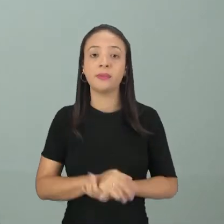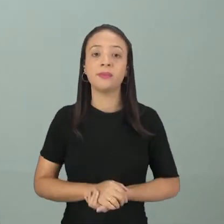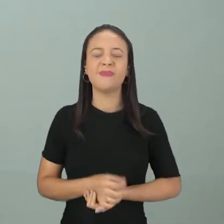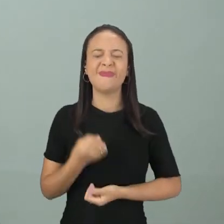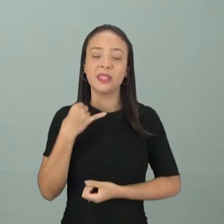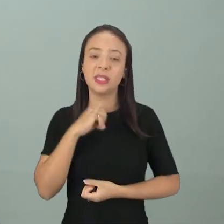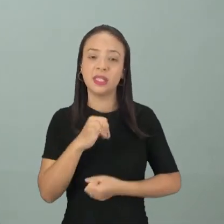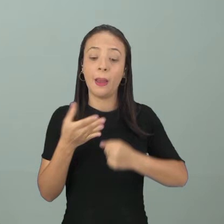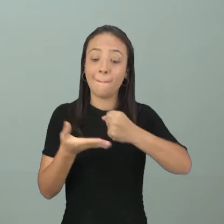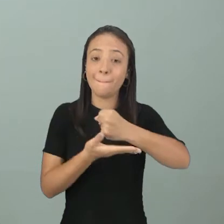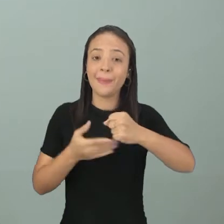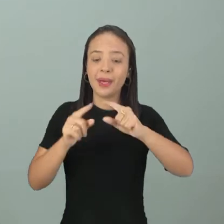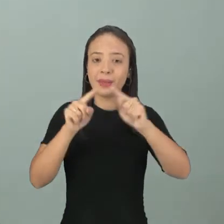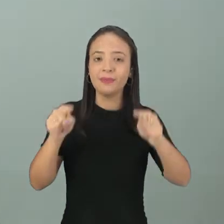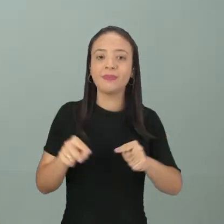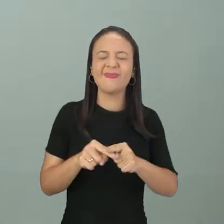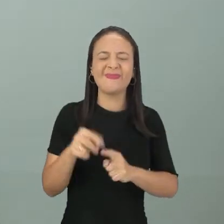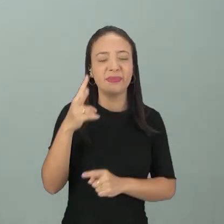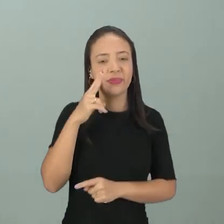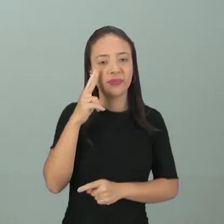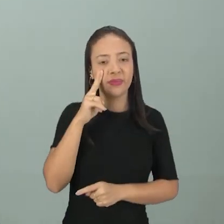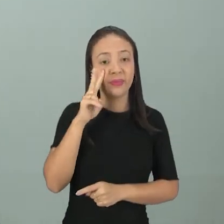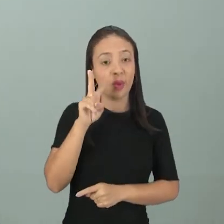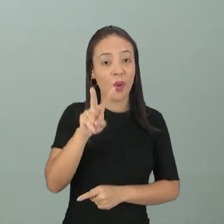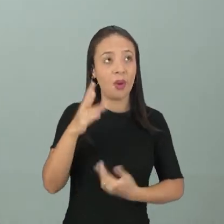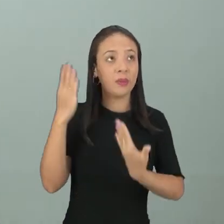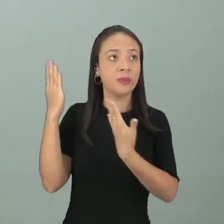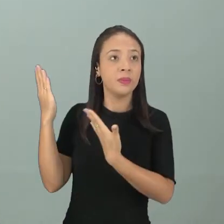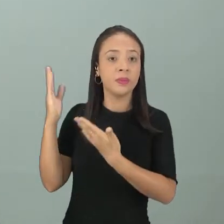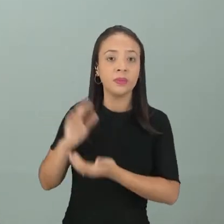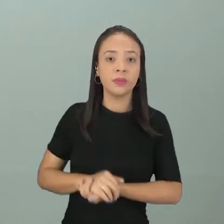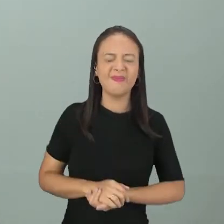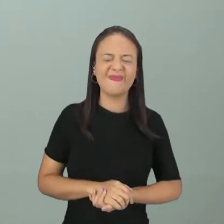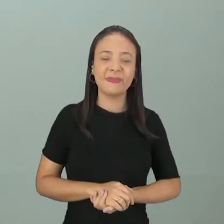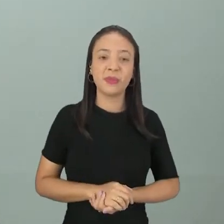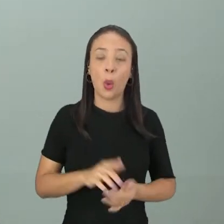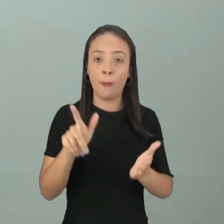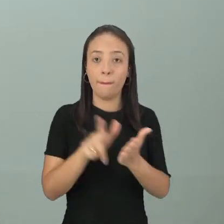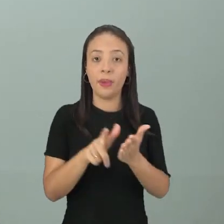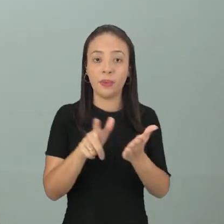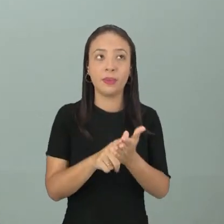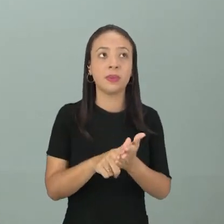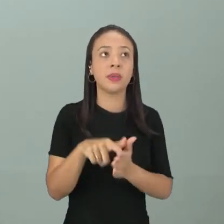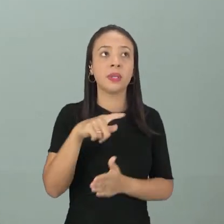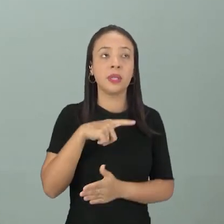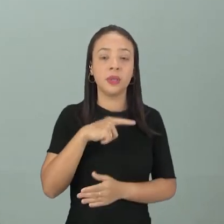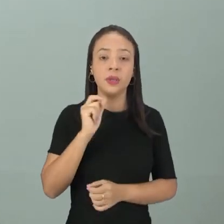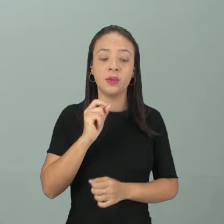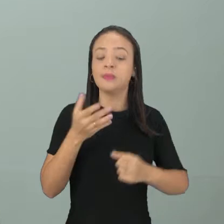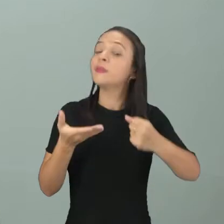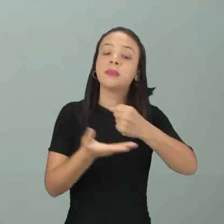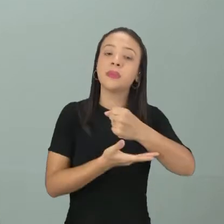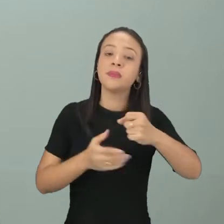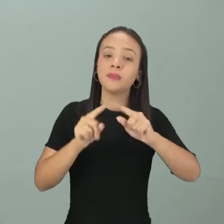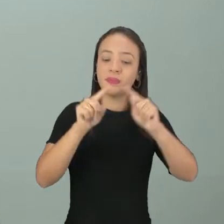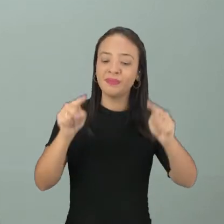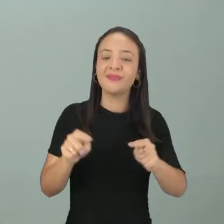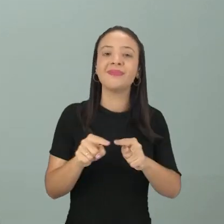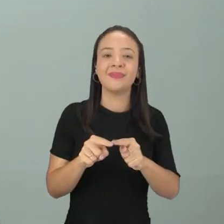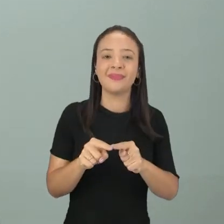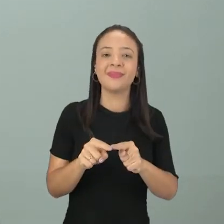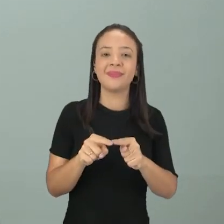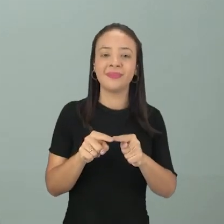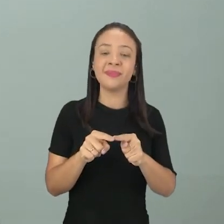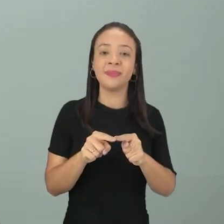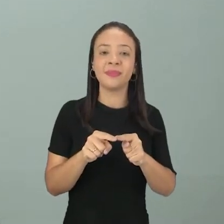superfície arredondada? Muito bem, olhem aqui esse rolo de papel toalha. Temos uma superfície arredondada, ó.